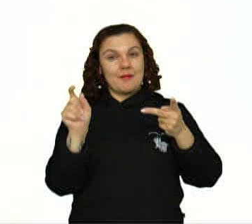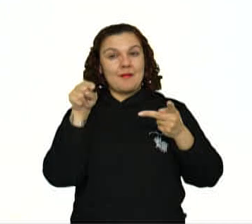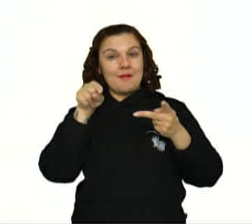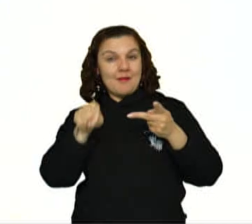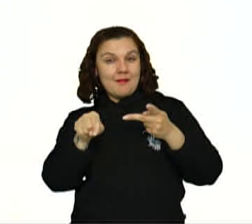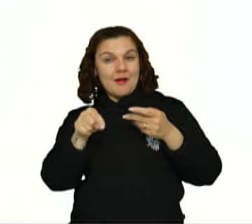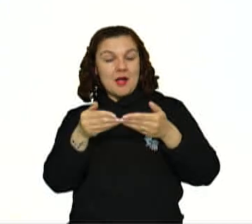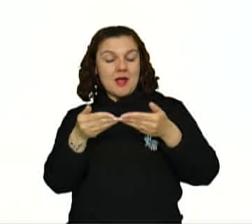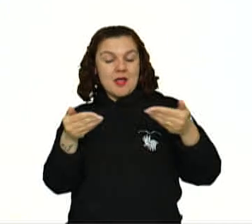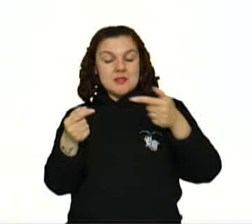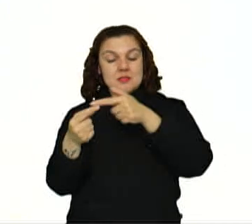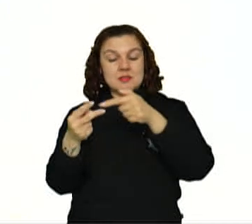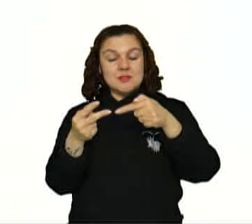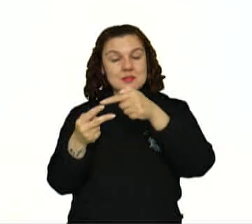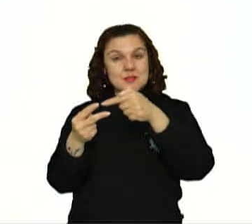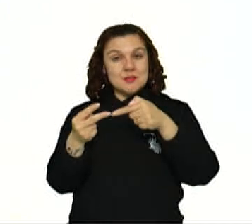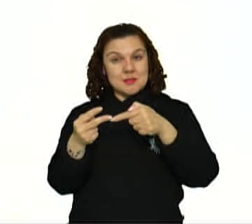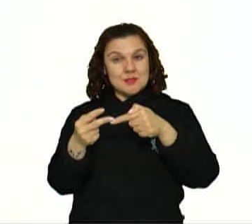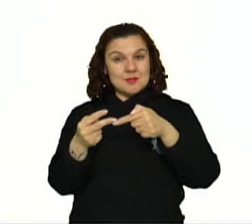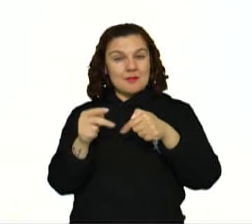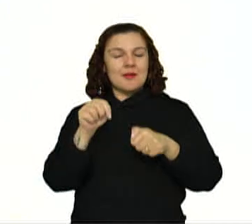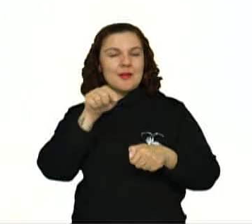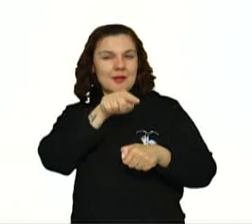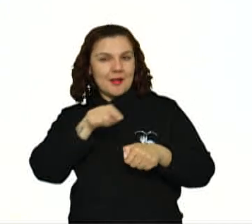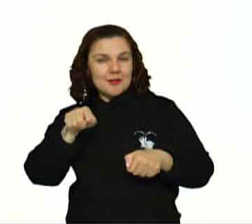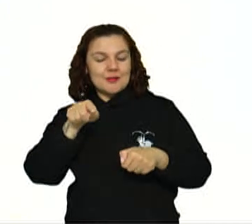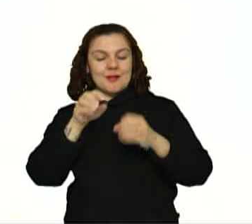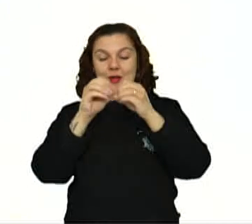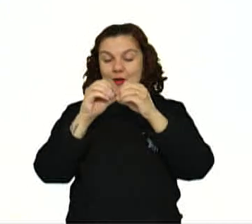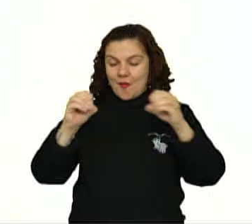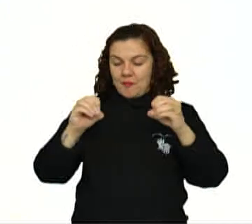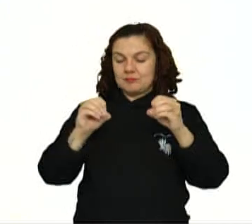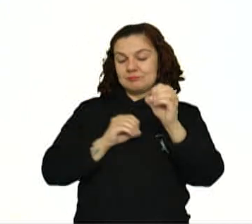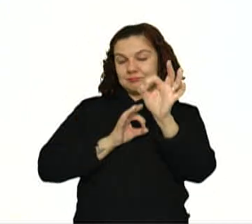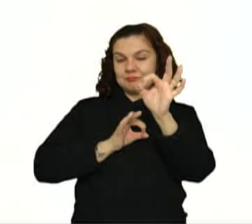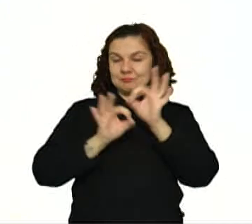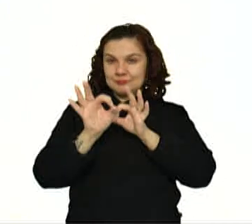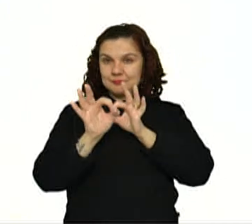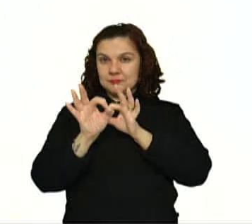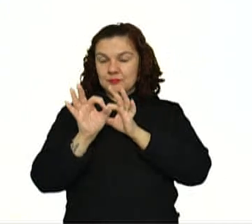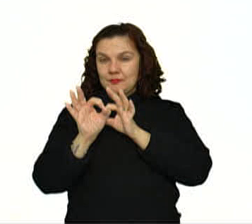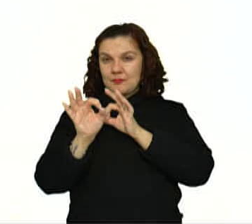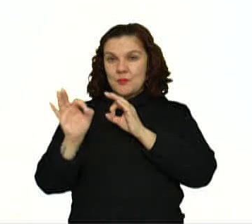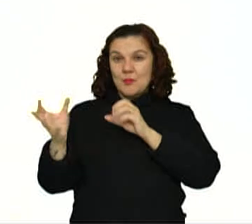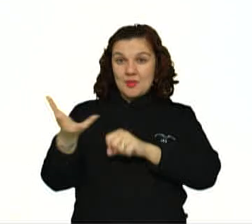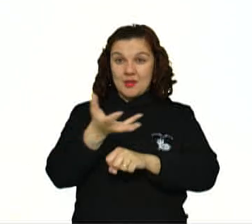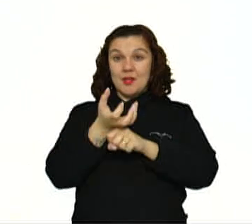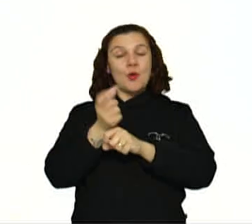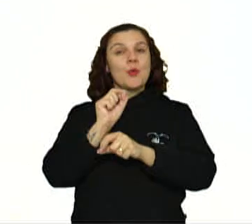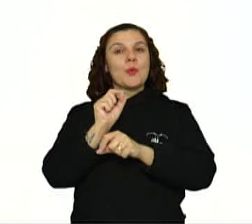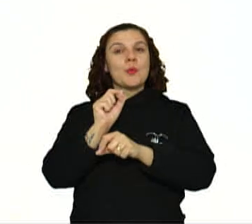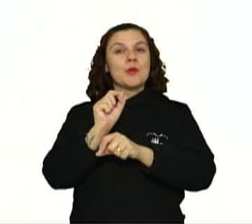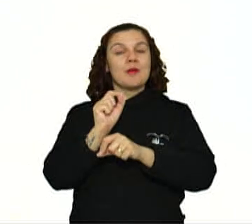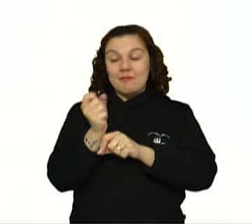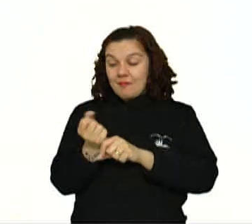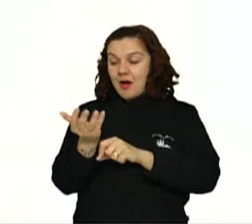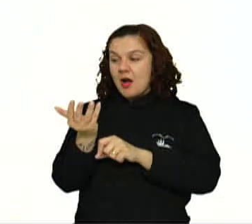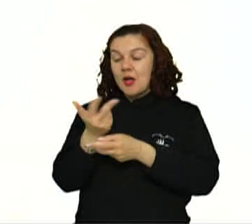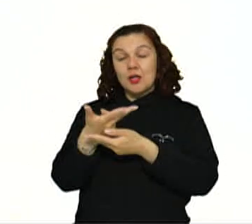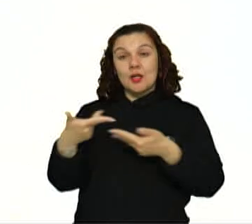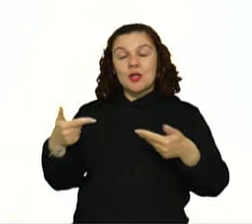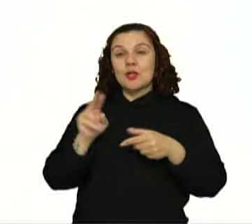torno desses 2 elementos que a oração são estruturadas. O elemento a quem se declara algo